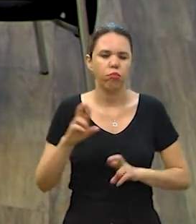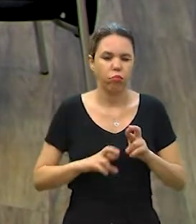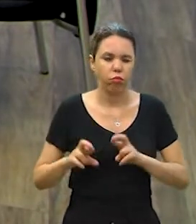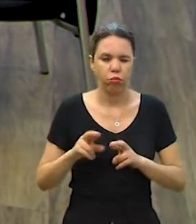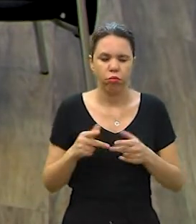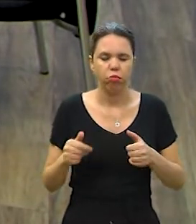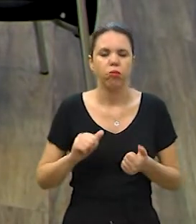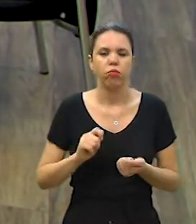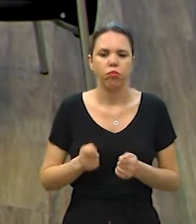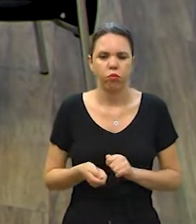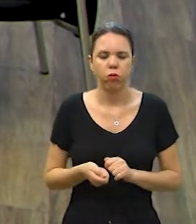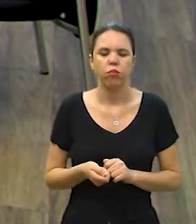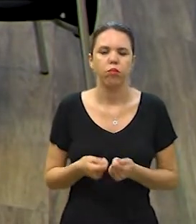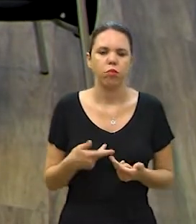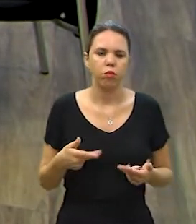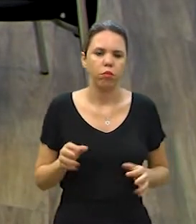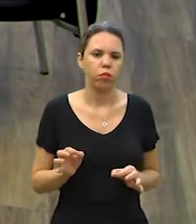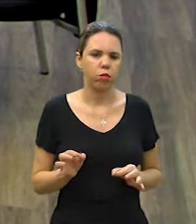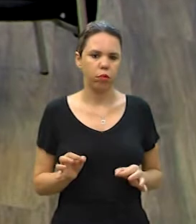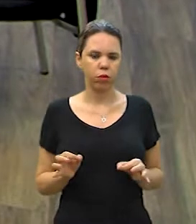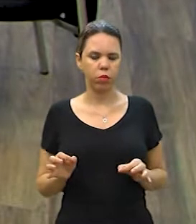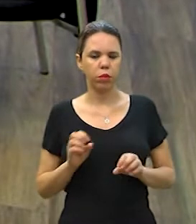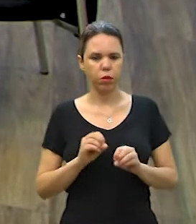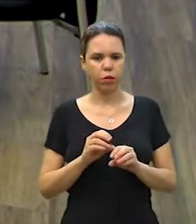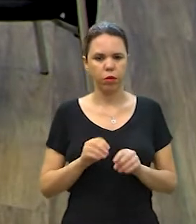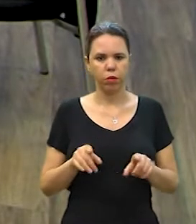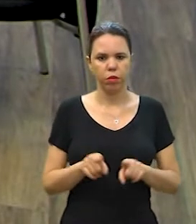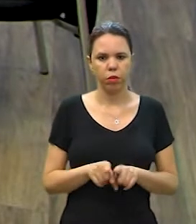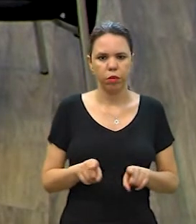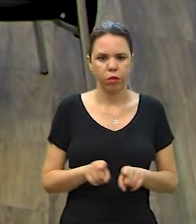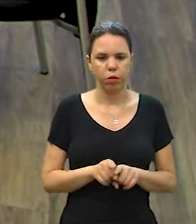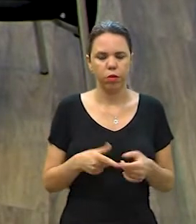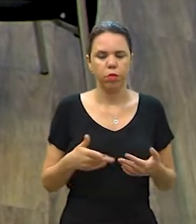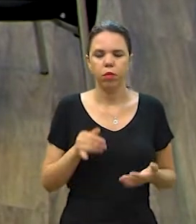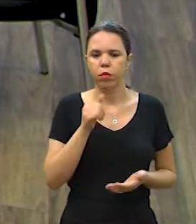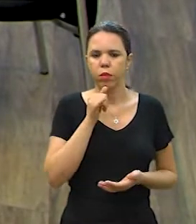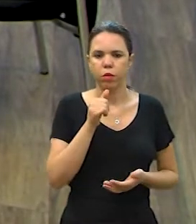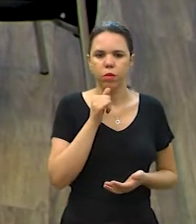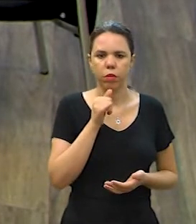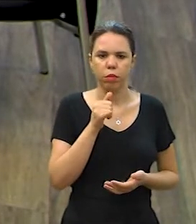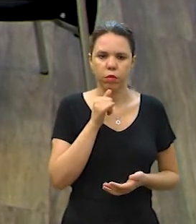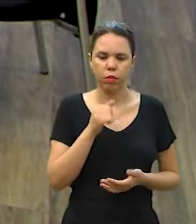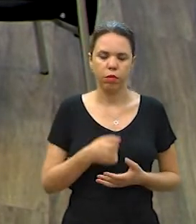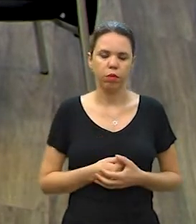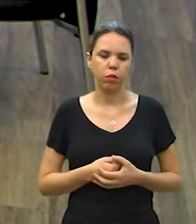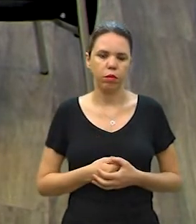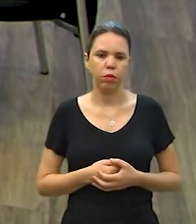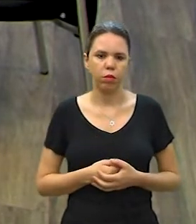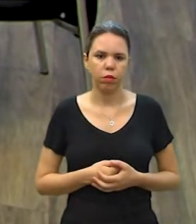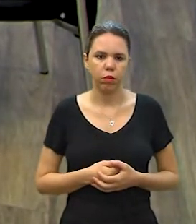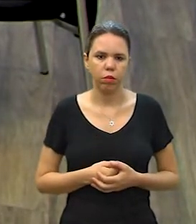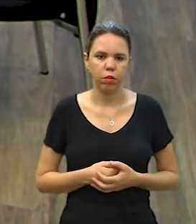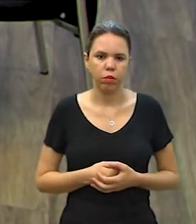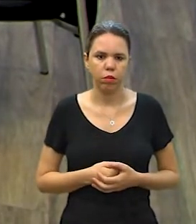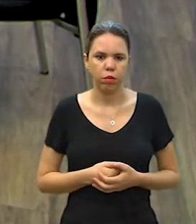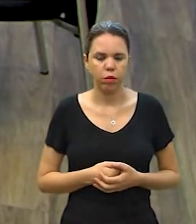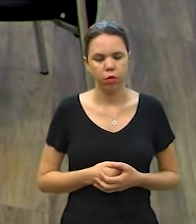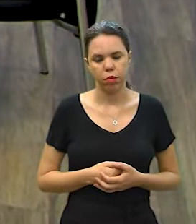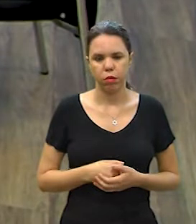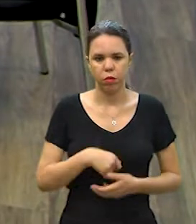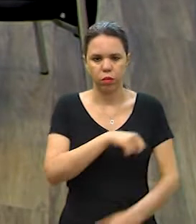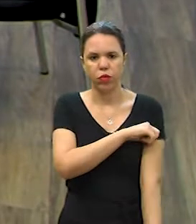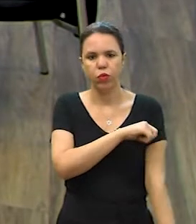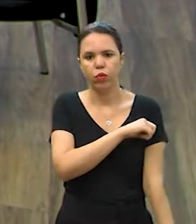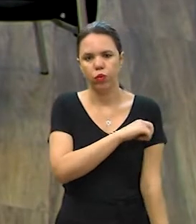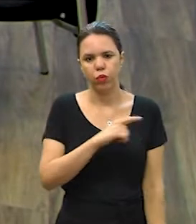coisas. E com certeza na educação também. Tem coisa, por exemplo, a questão do aluno